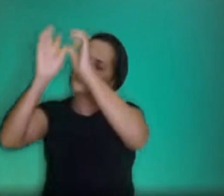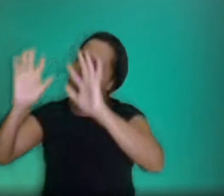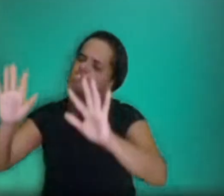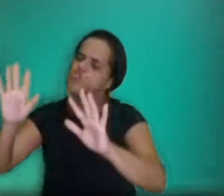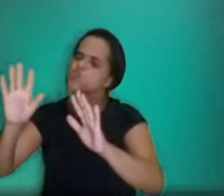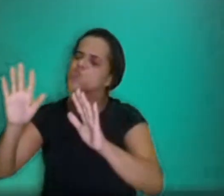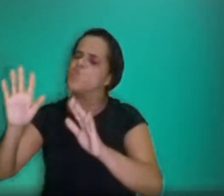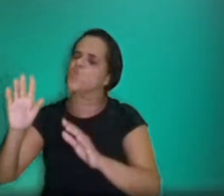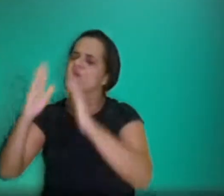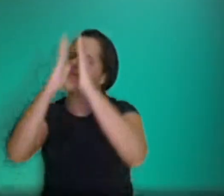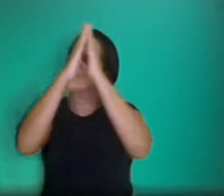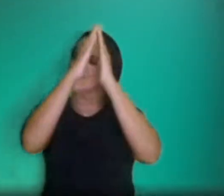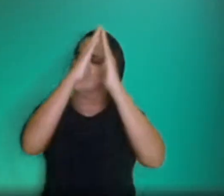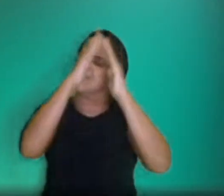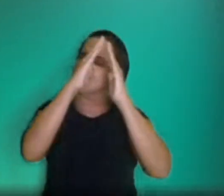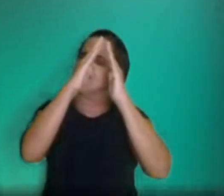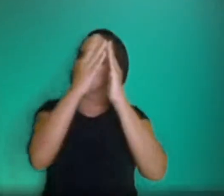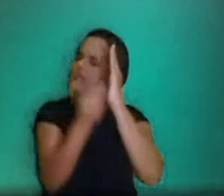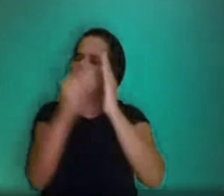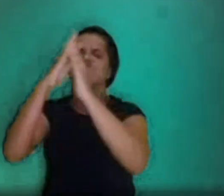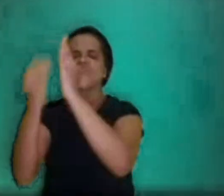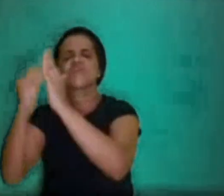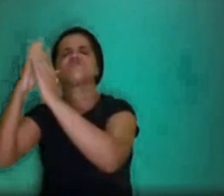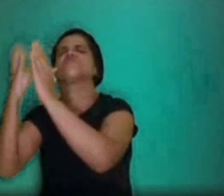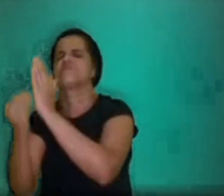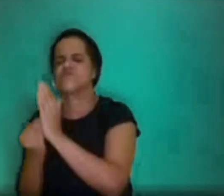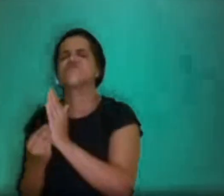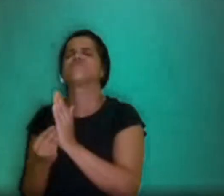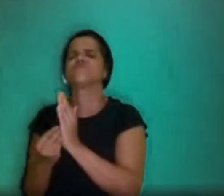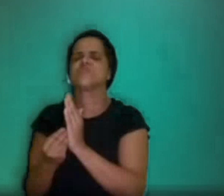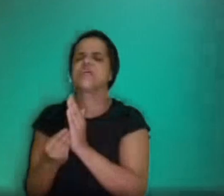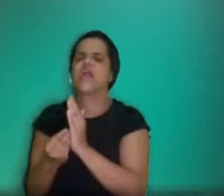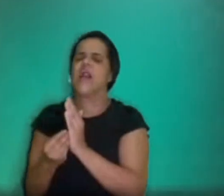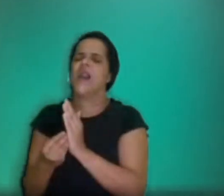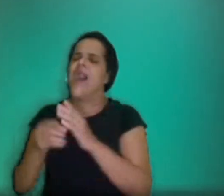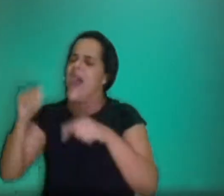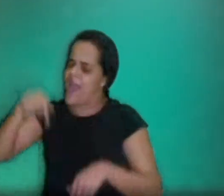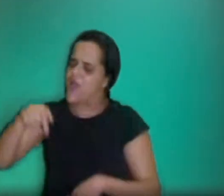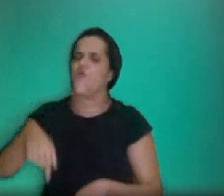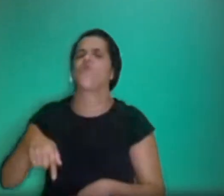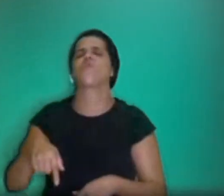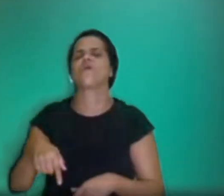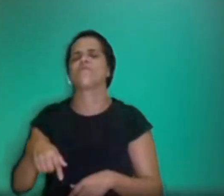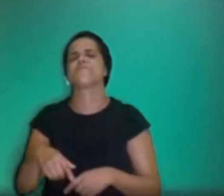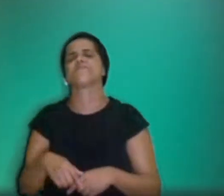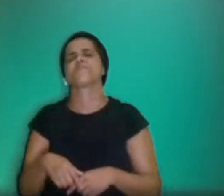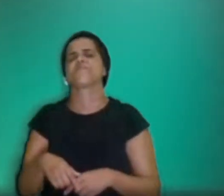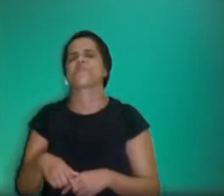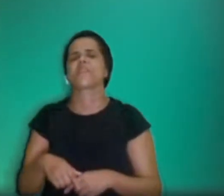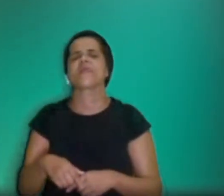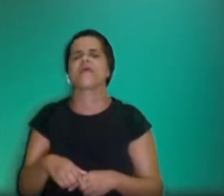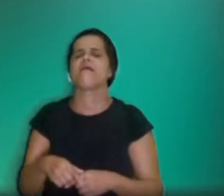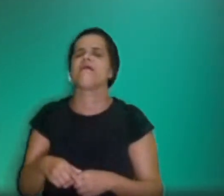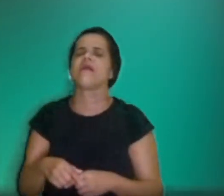Pai querido, que está no mais altos céus, abençoa a nossa igreja e a cada igreja representada aqui no nosso estado de Pernambuco, no Brasil